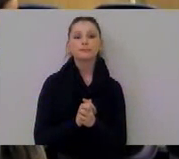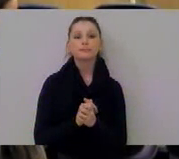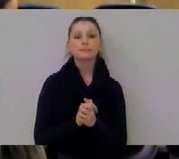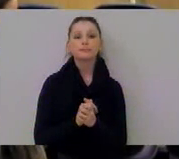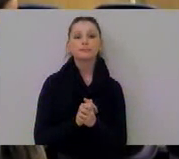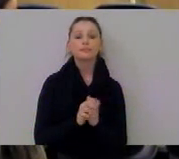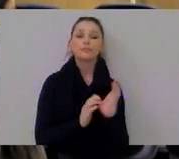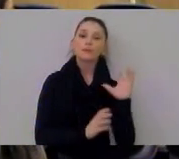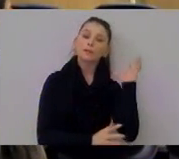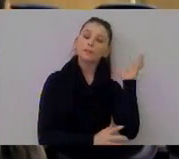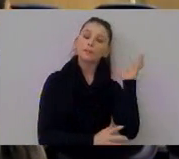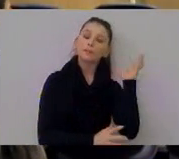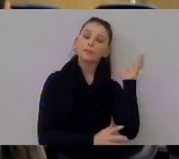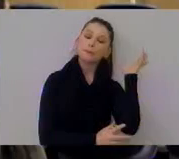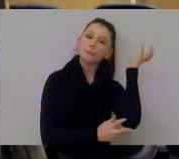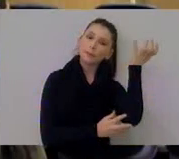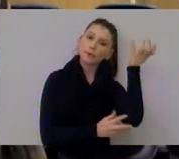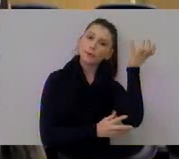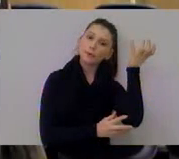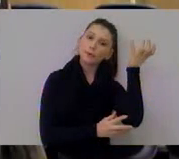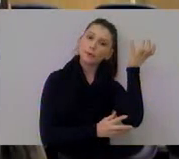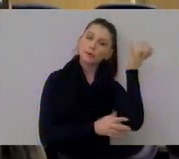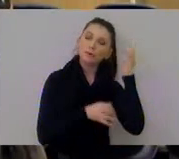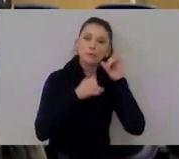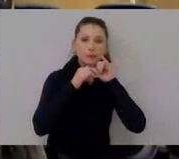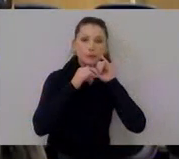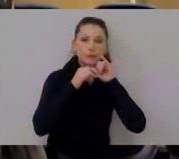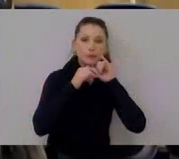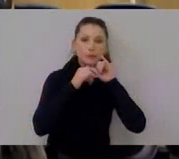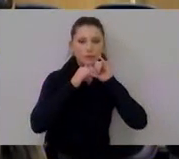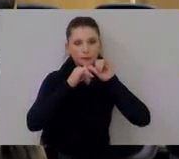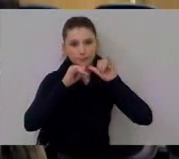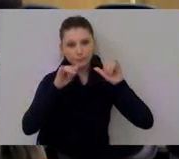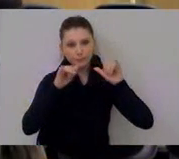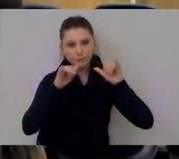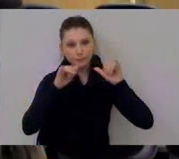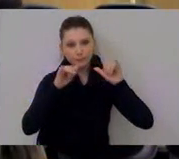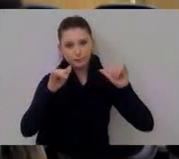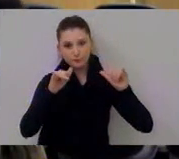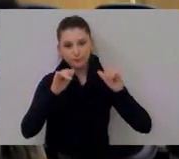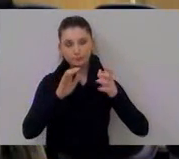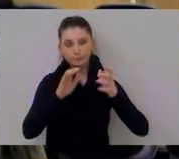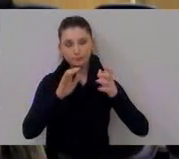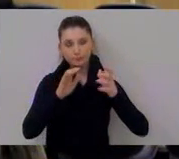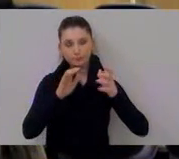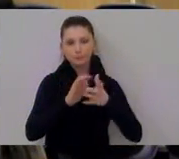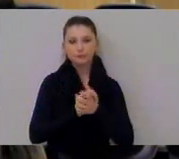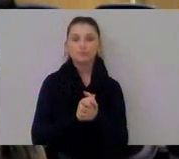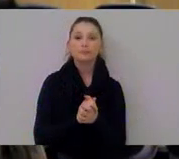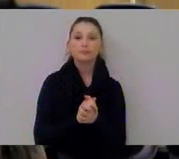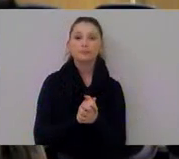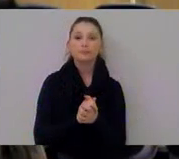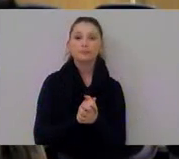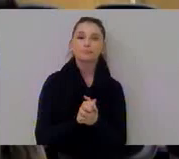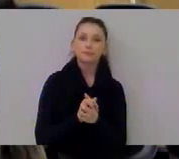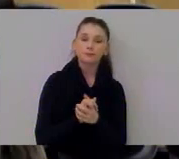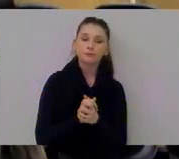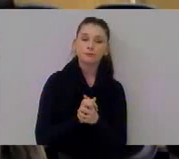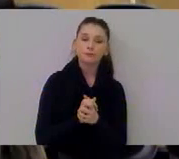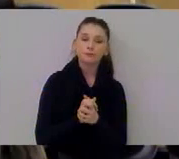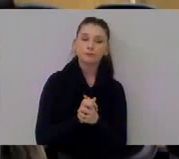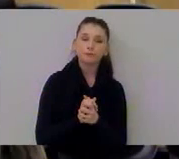jornalista Emerson, a todos os vereadores presentes,